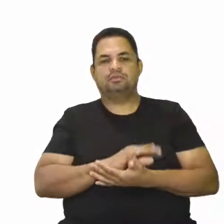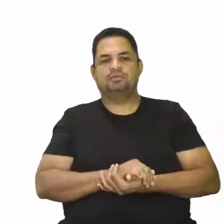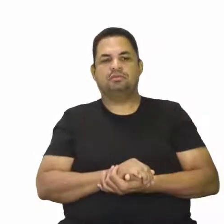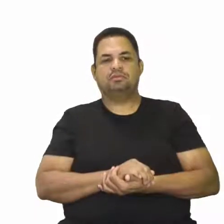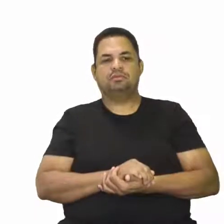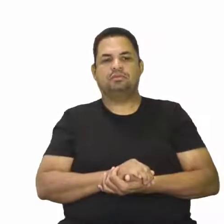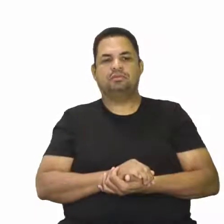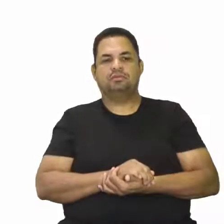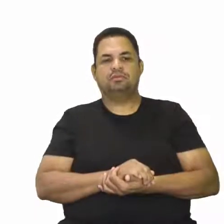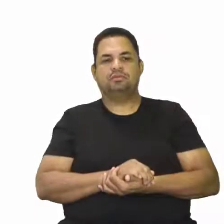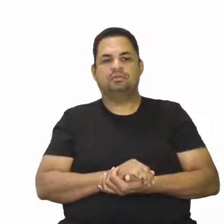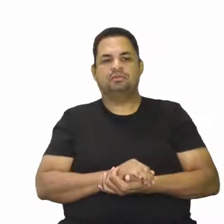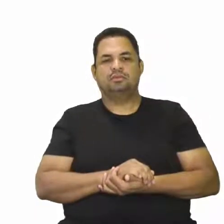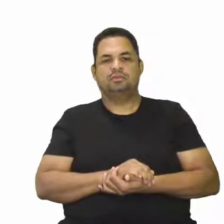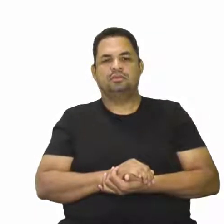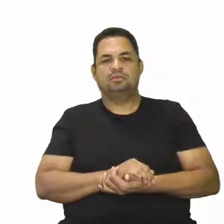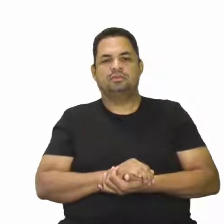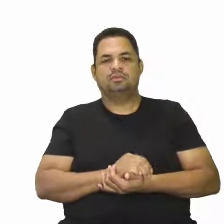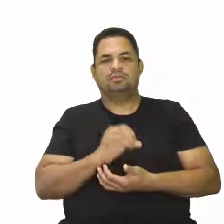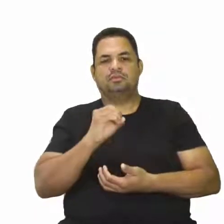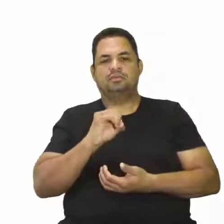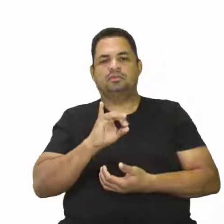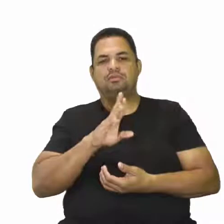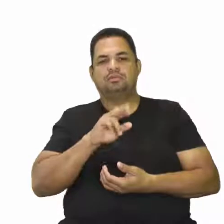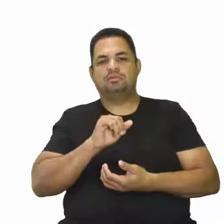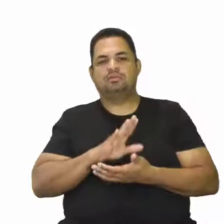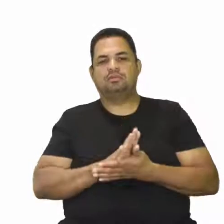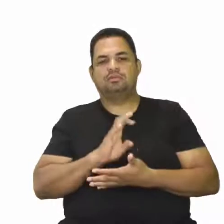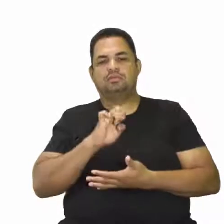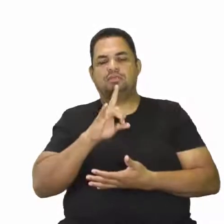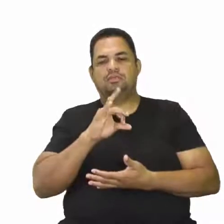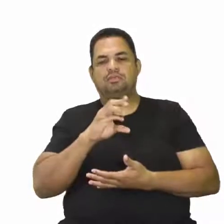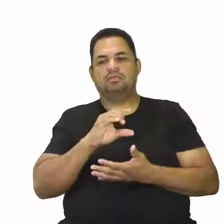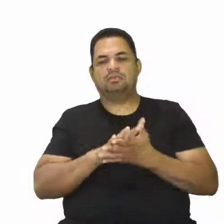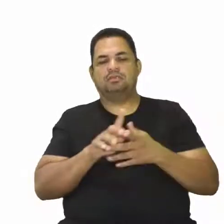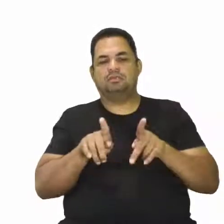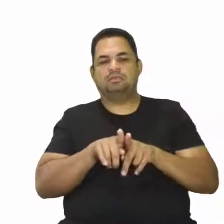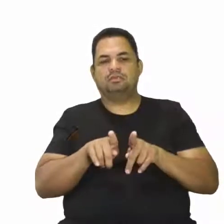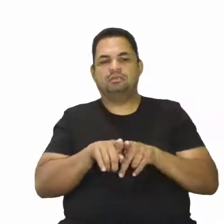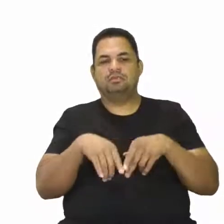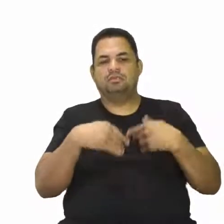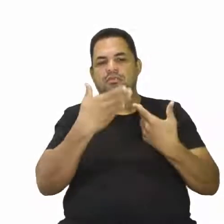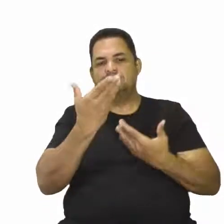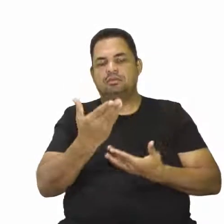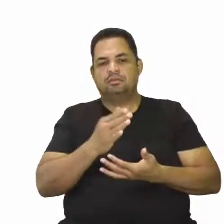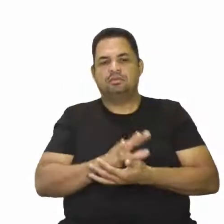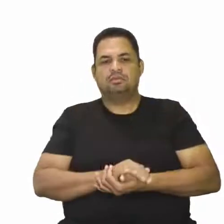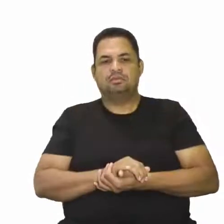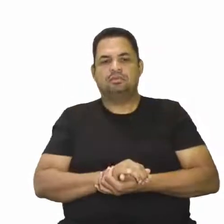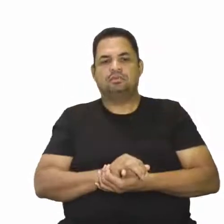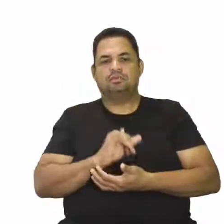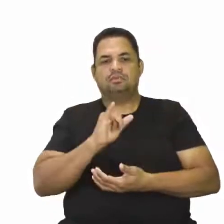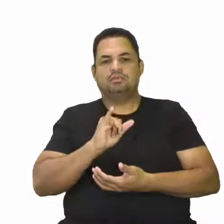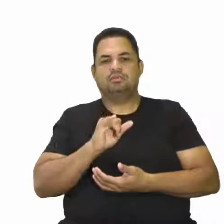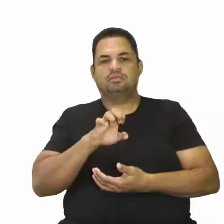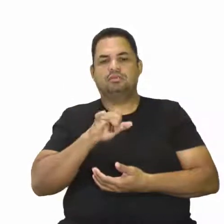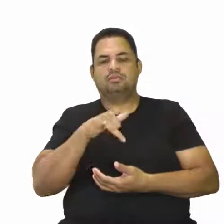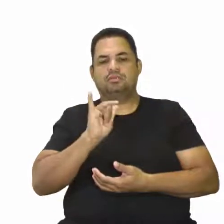Y. Oír, oyendo, também com I,